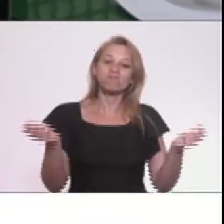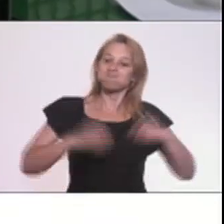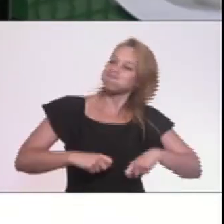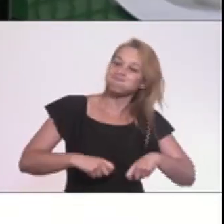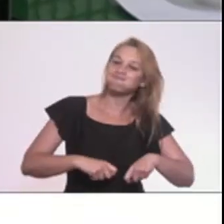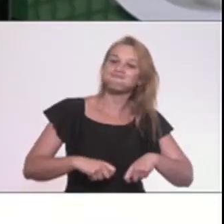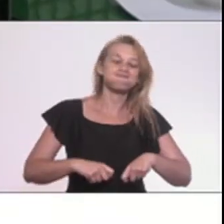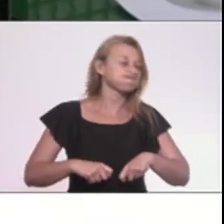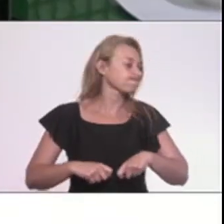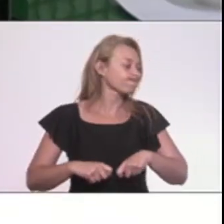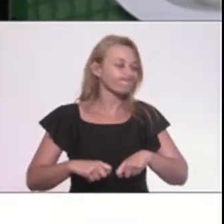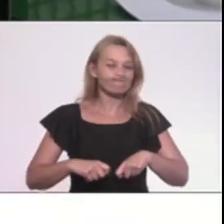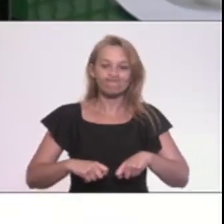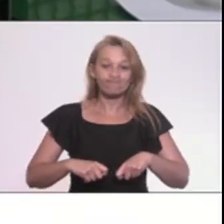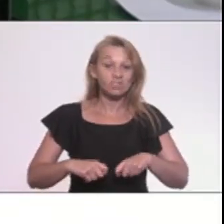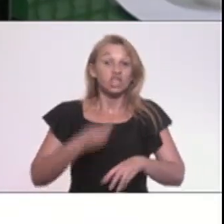incompetência.